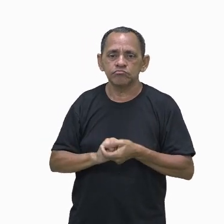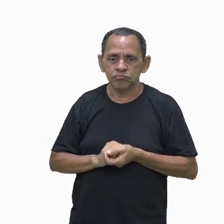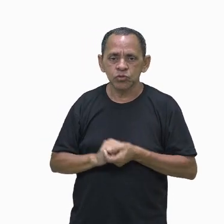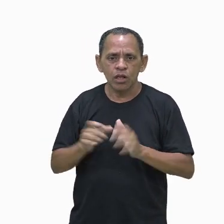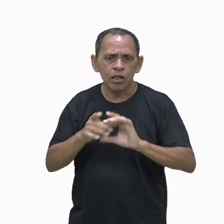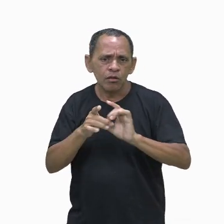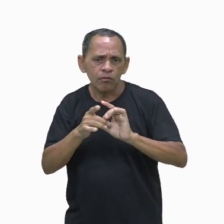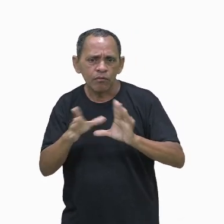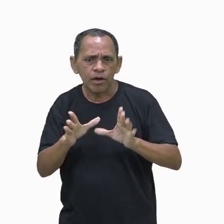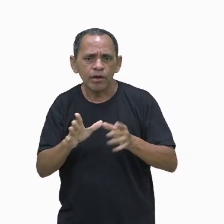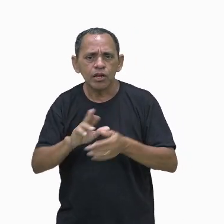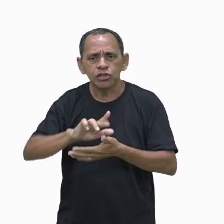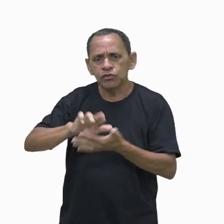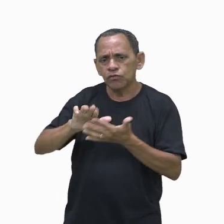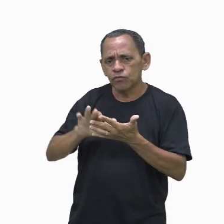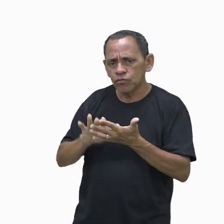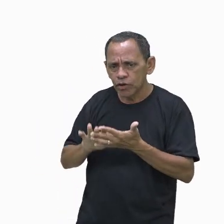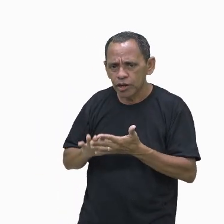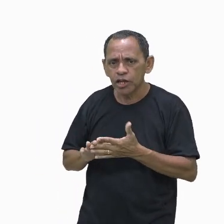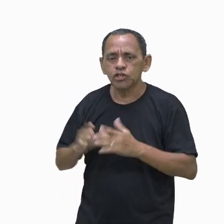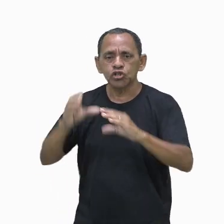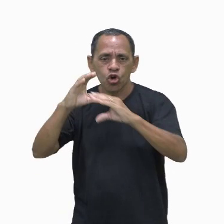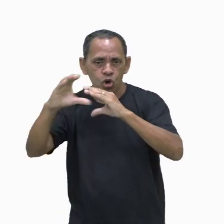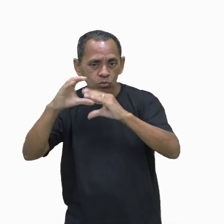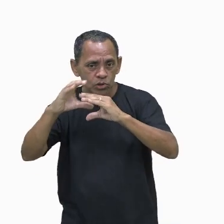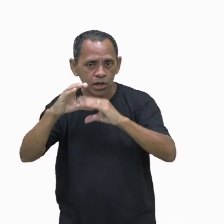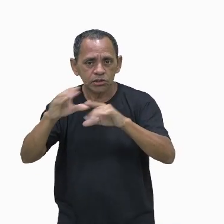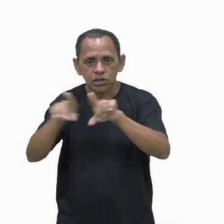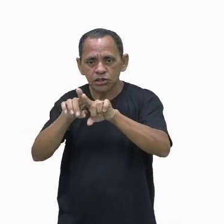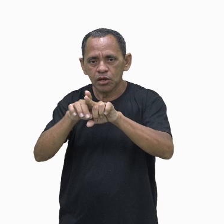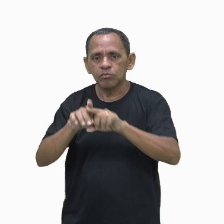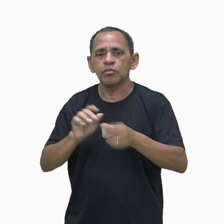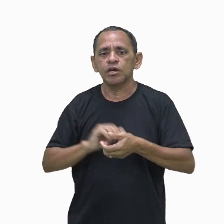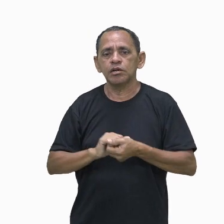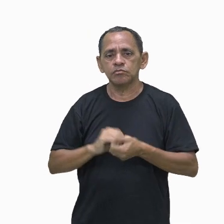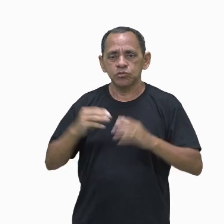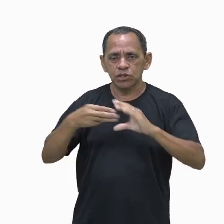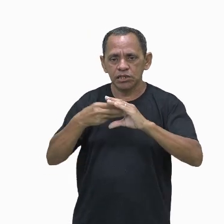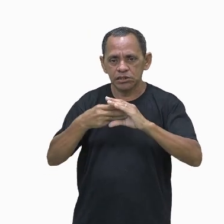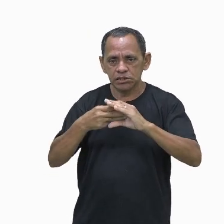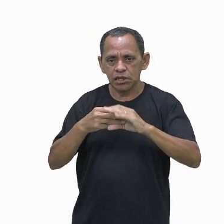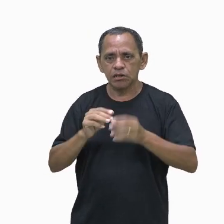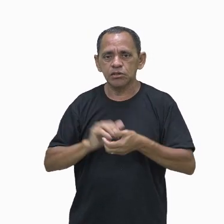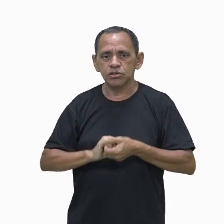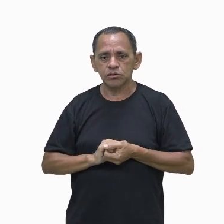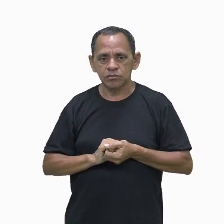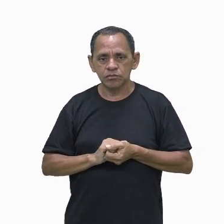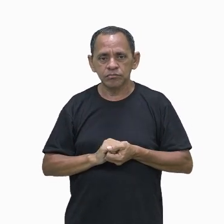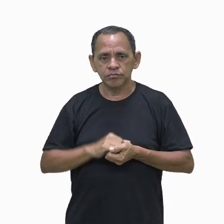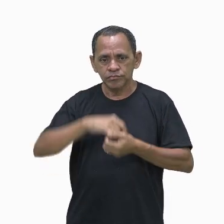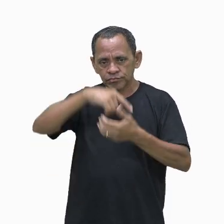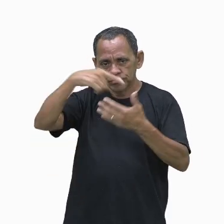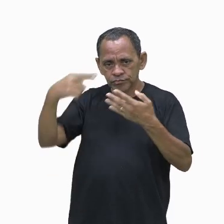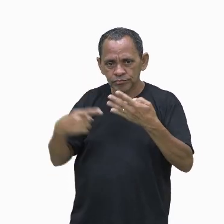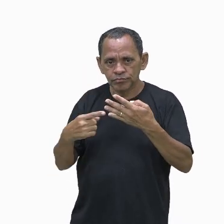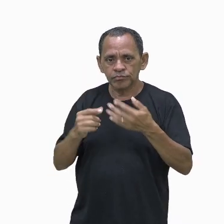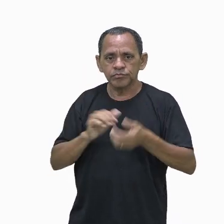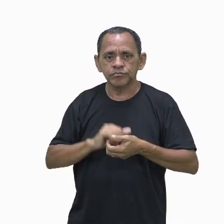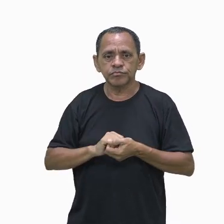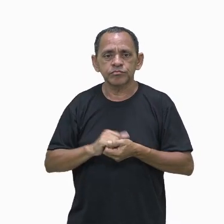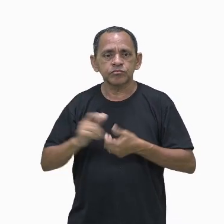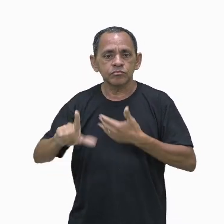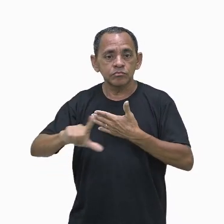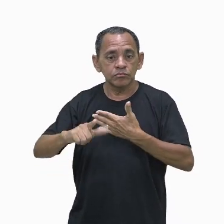tipos de células e a comunicação intercelular, né? E por último, né, trago aí para vocês o papel